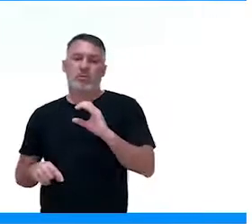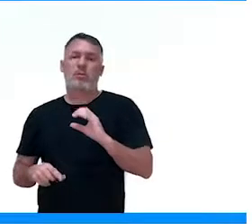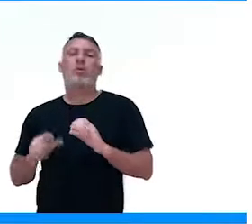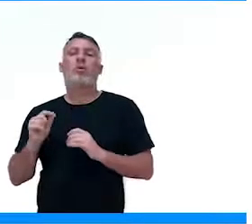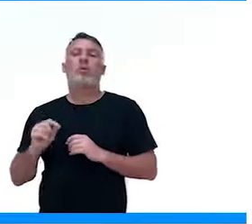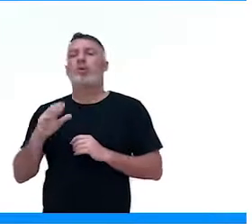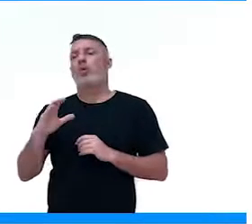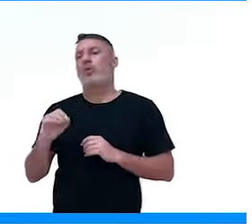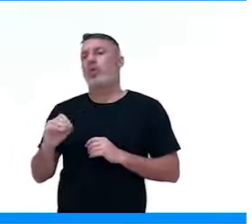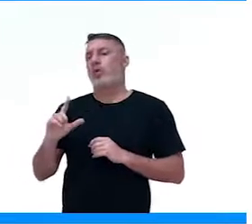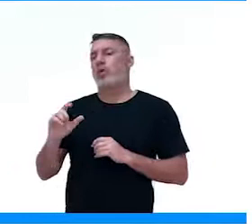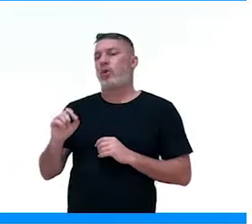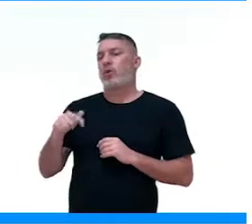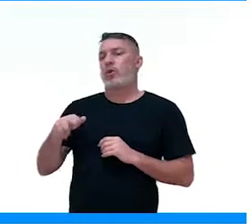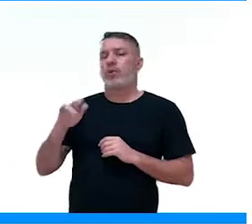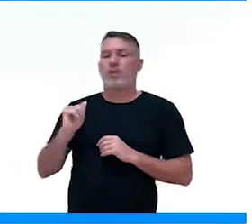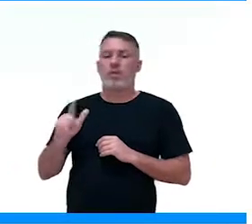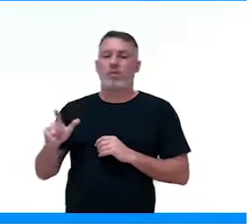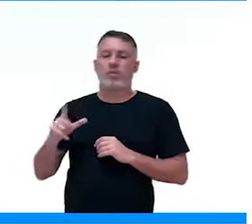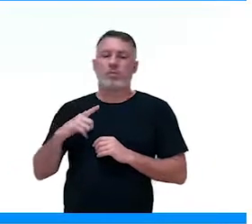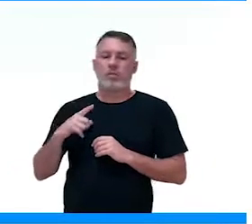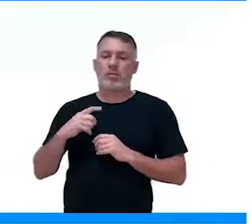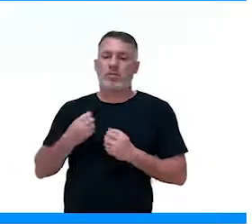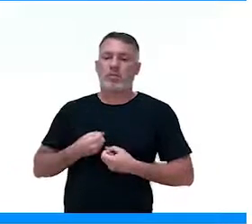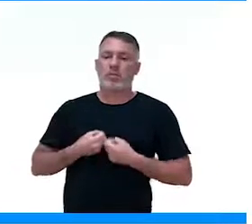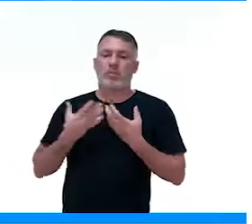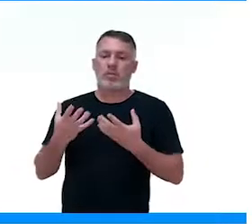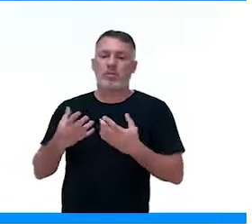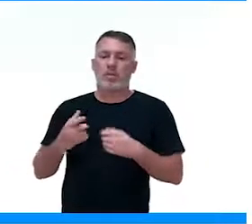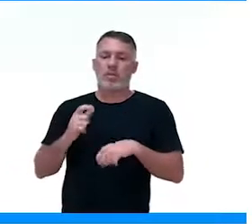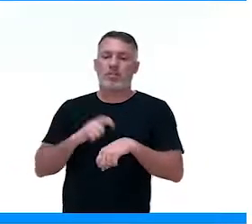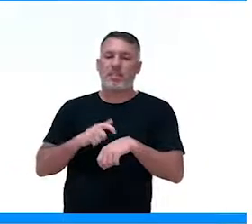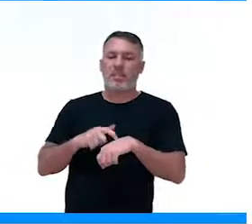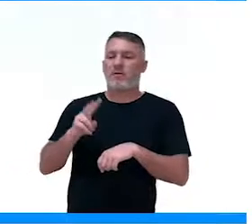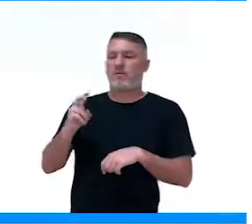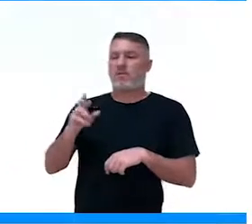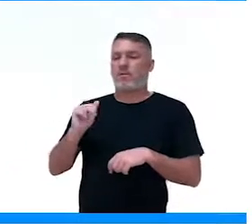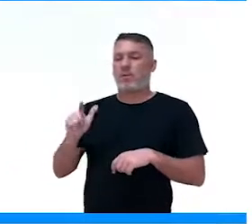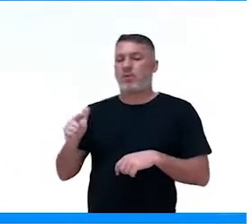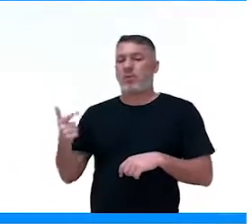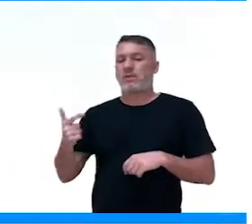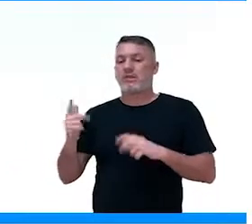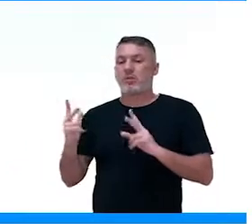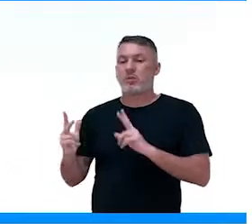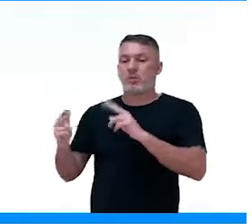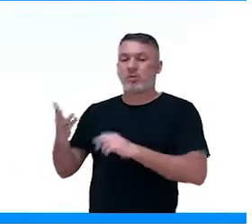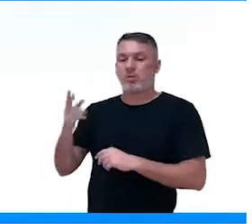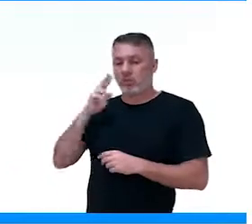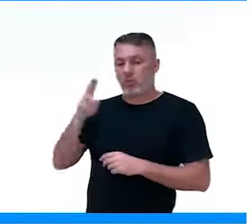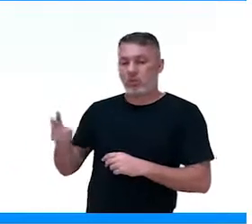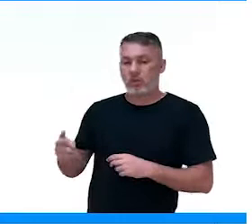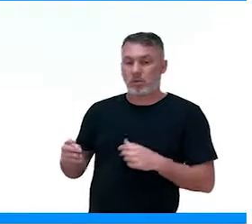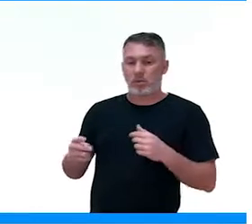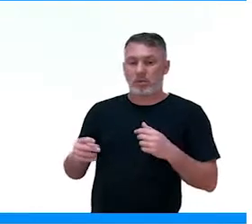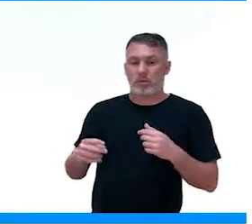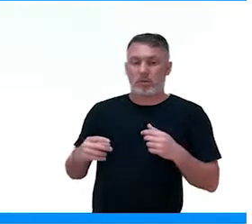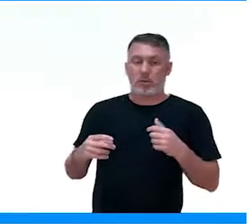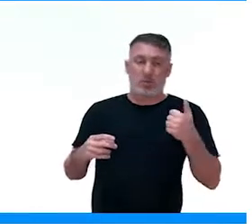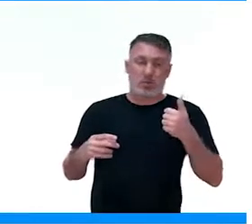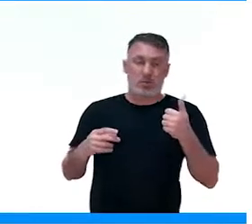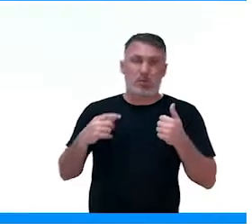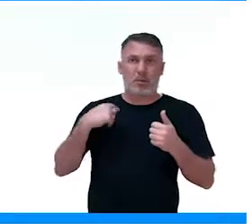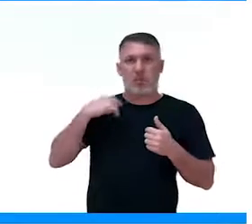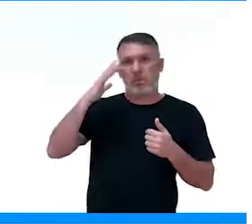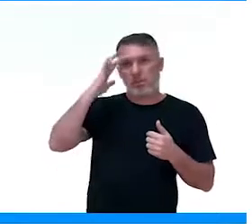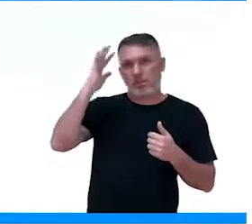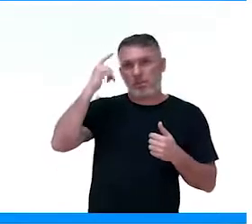C, o caráter coloquial expresso pelo uso do tempo verbal no segundo quadrinho. Aí você tem que saber também identificar qual é, né? Pensei que você